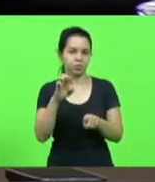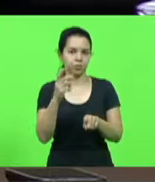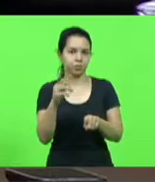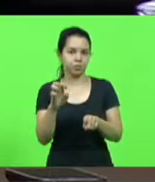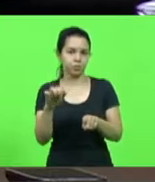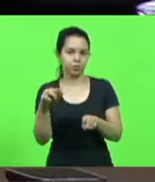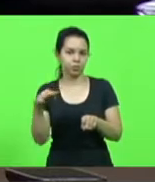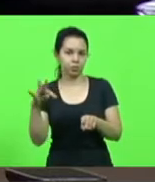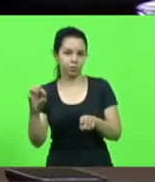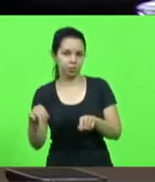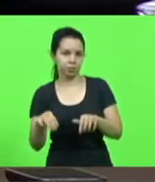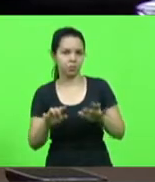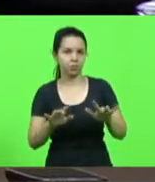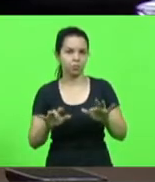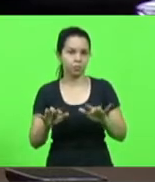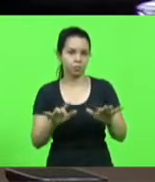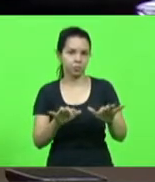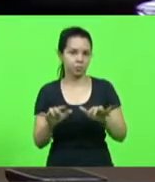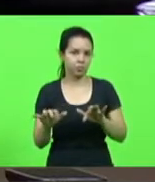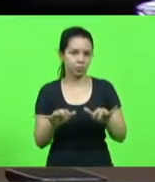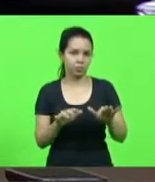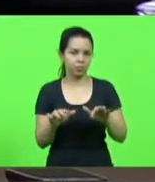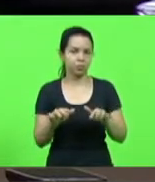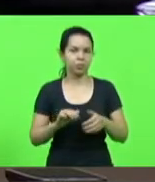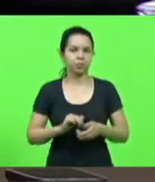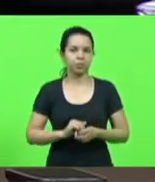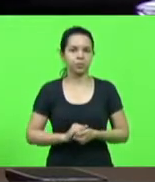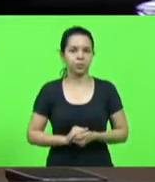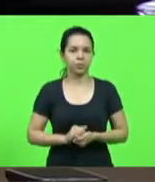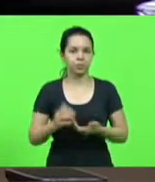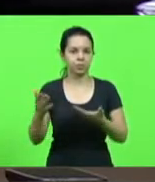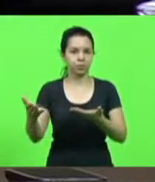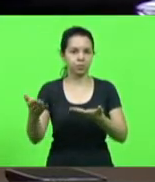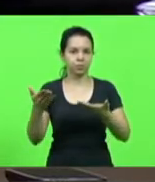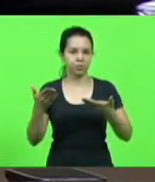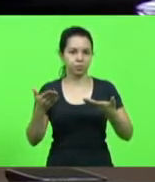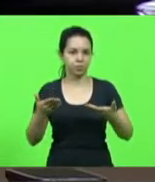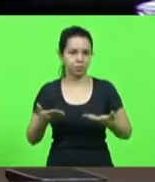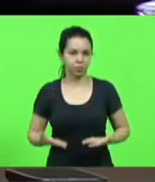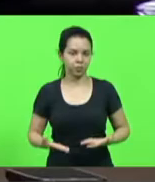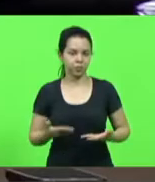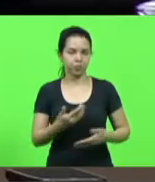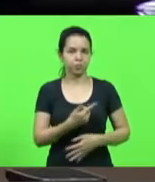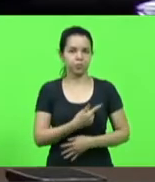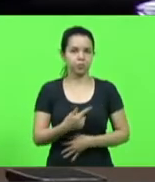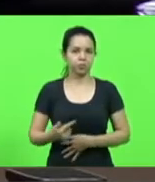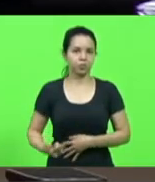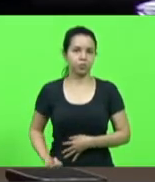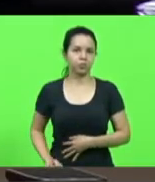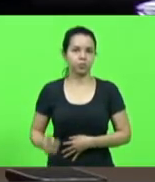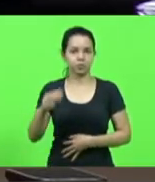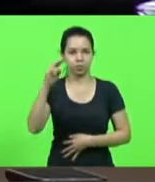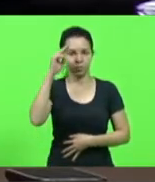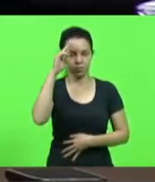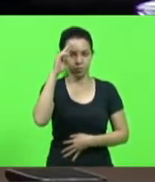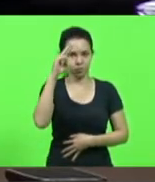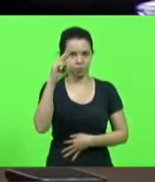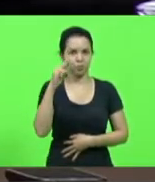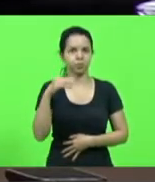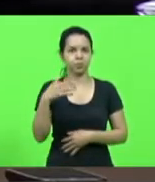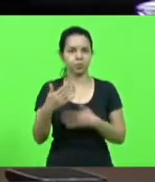o senhor presidente convocou para fazer uso da palavra o excelentíssimo senhor governador do Estado, Carlos Moisés, e finalizando,